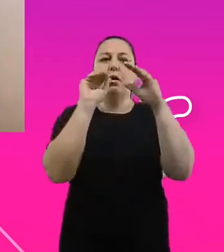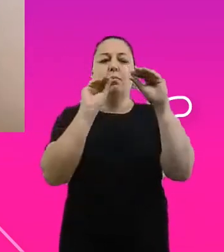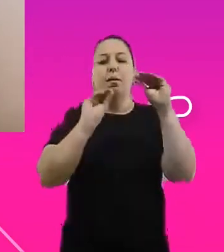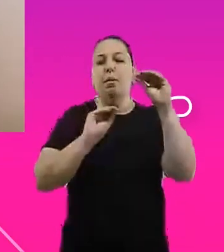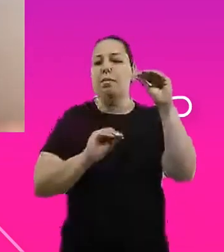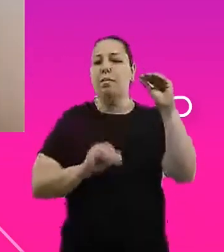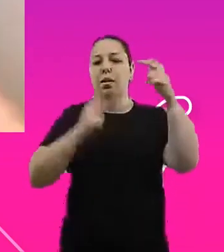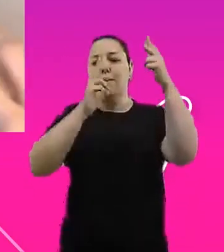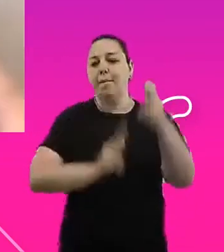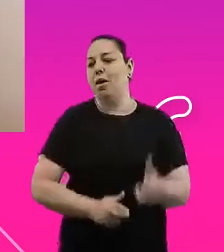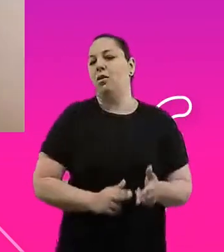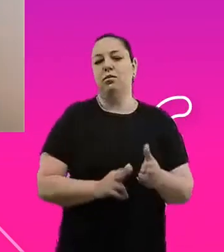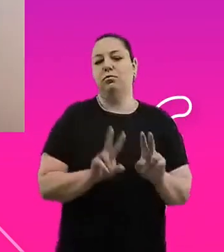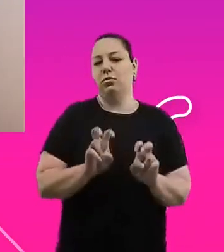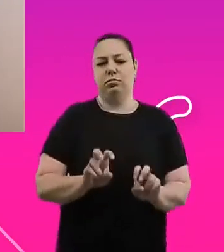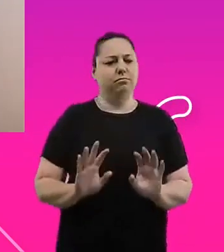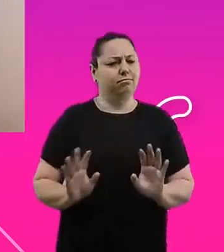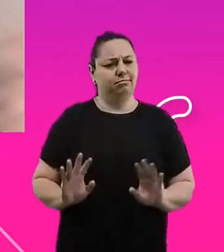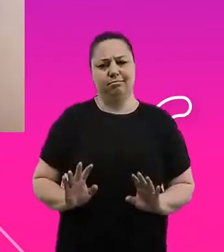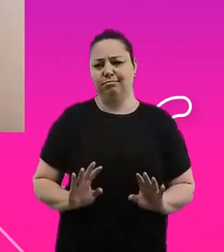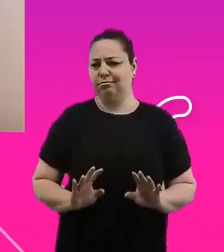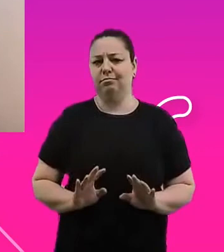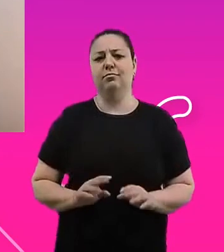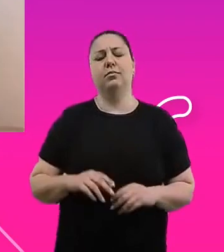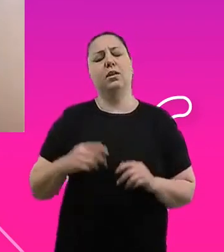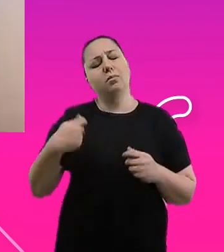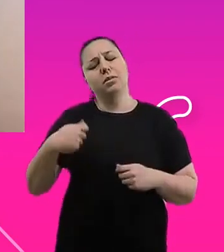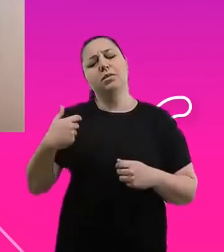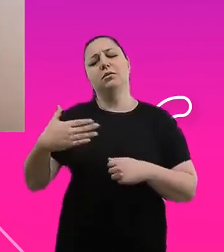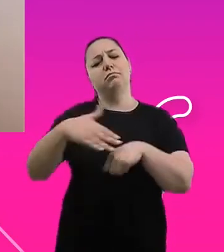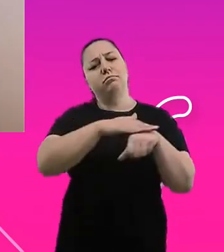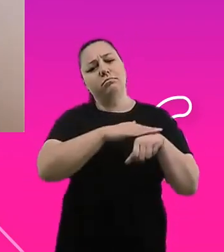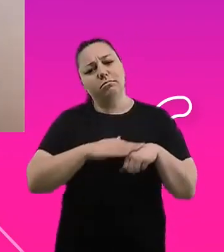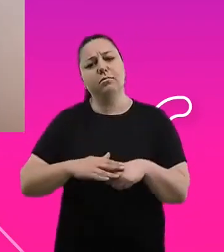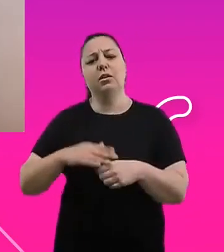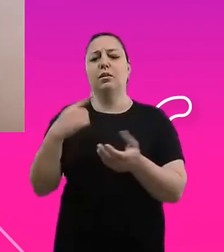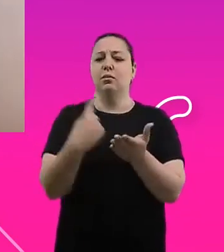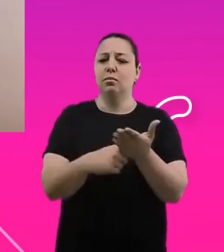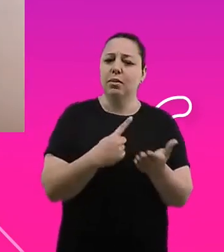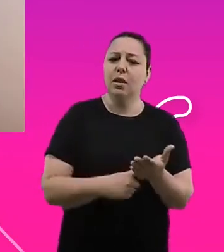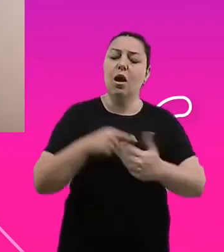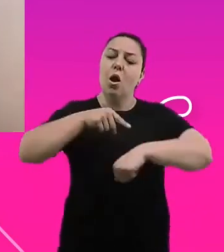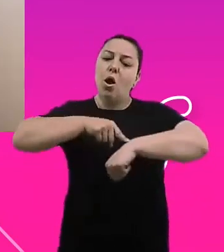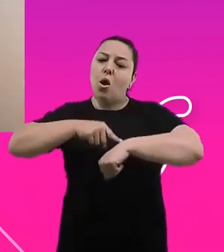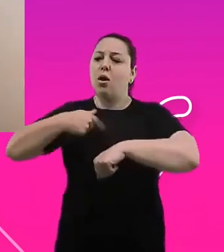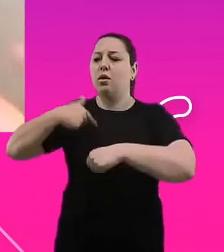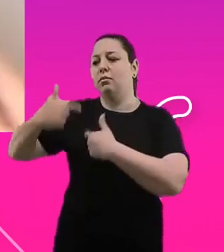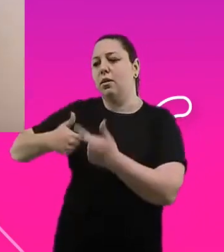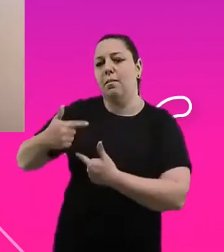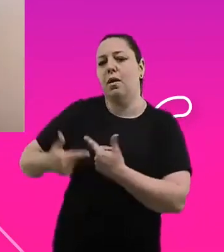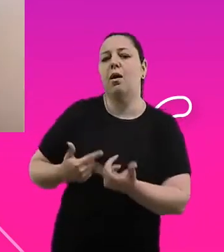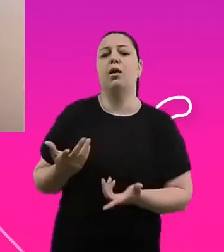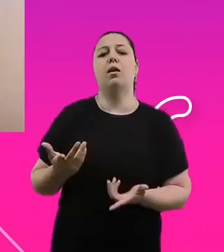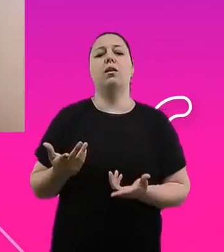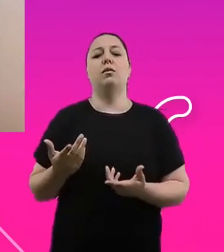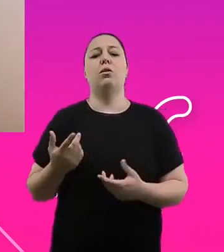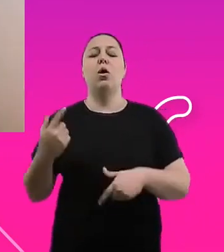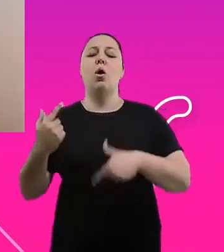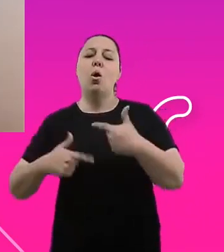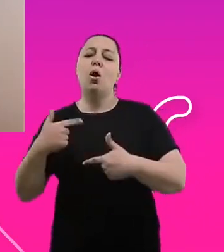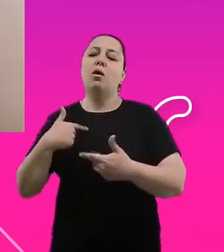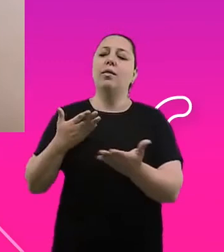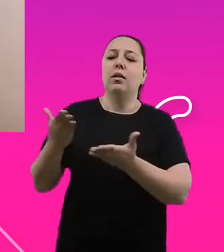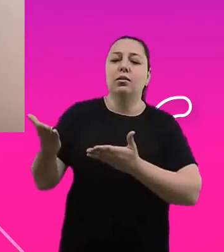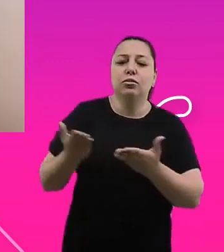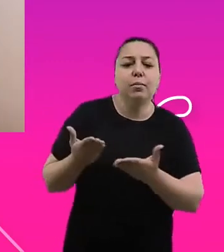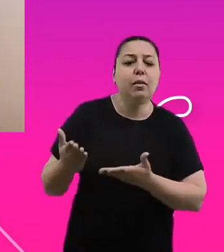acho que, né, combinar, né? Como a minha mãe falou, a hora que eu vou atender, a hora que eu não vou mais atender. A Su falou, como é que é o meu tempo, como é que é